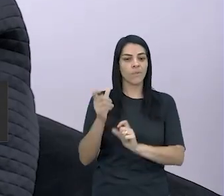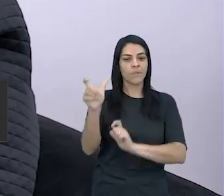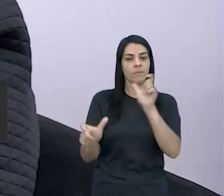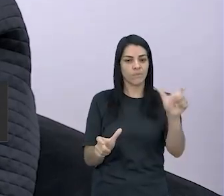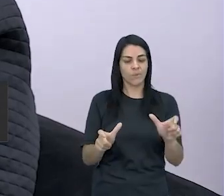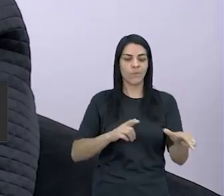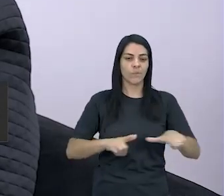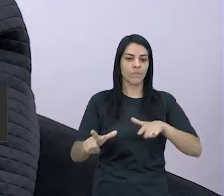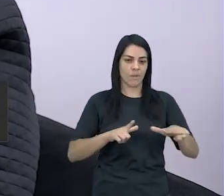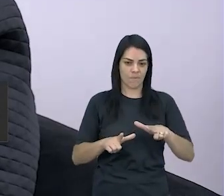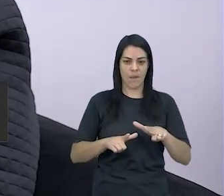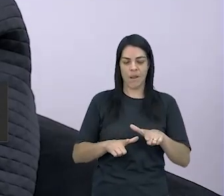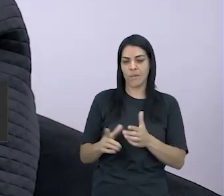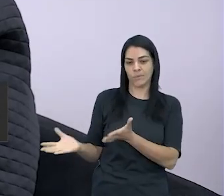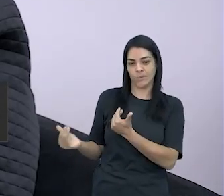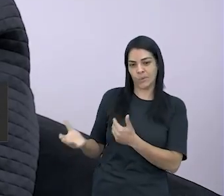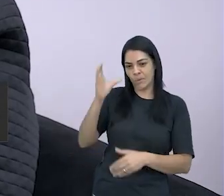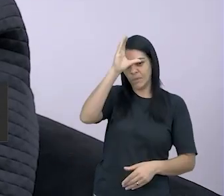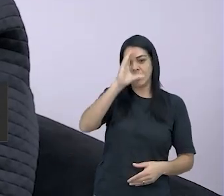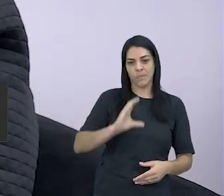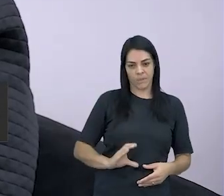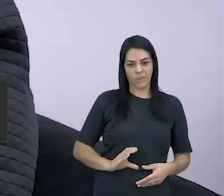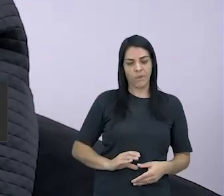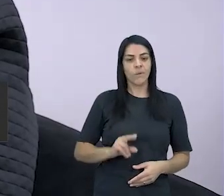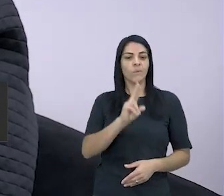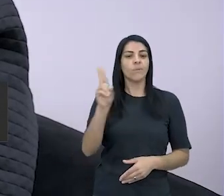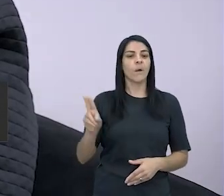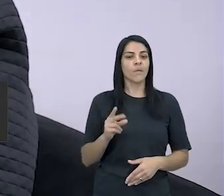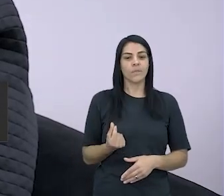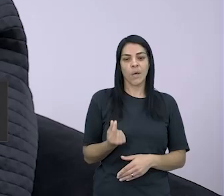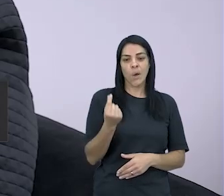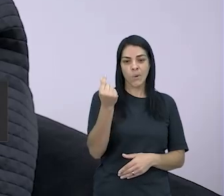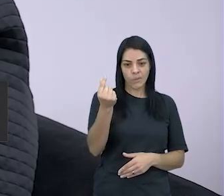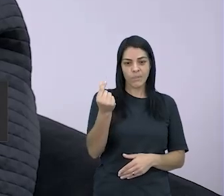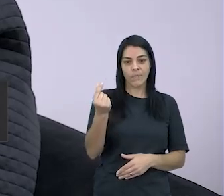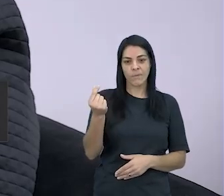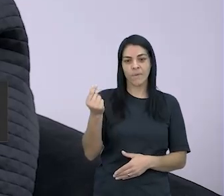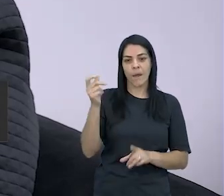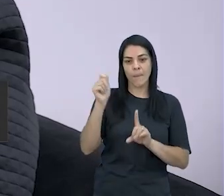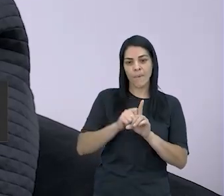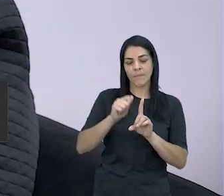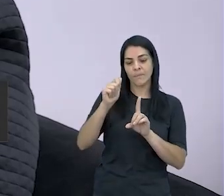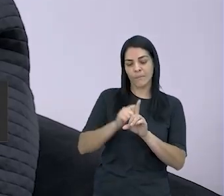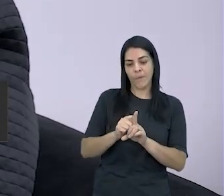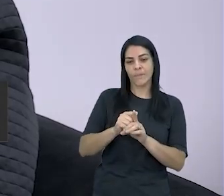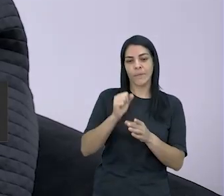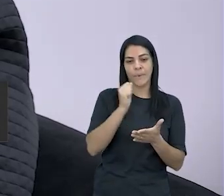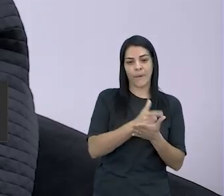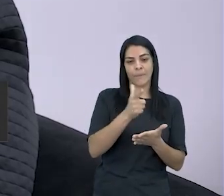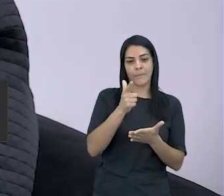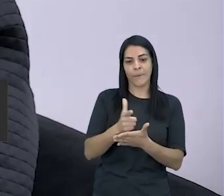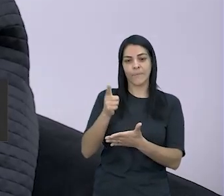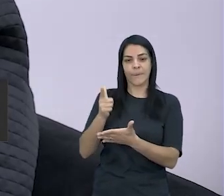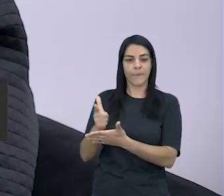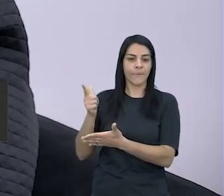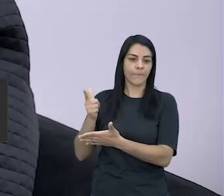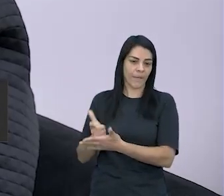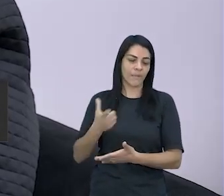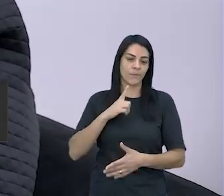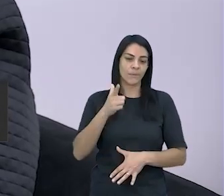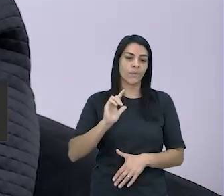cidadão, ele vai dispor do dinheiro dele para aquilo que vai ficar meses pagando sem ele poder ter